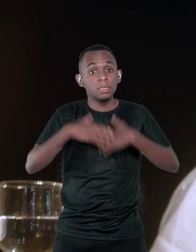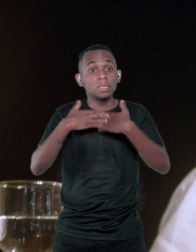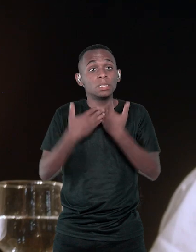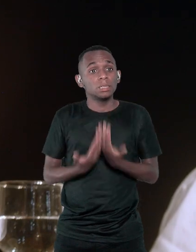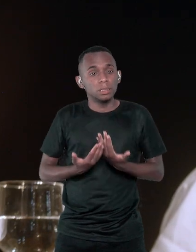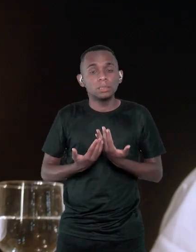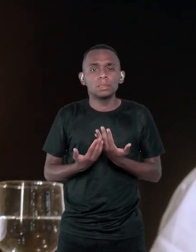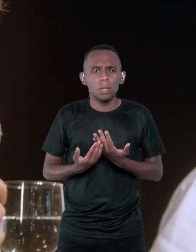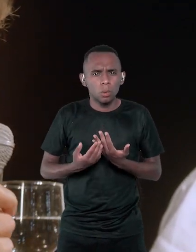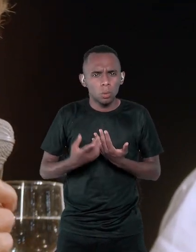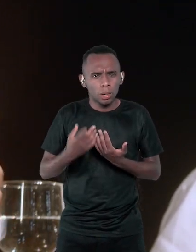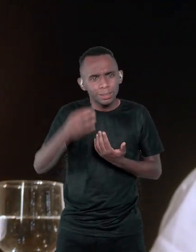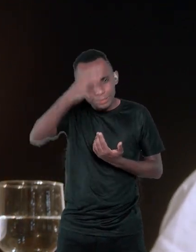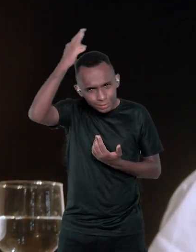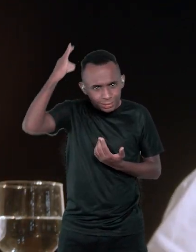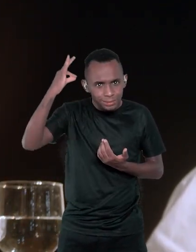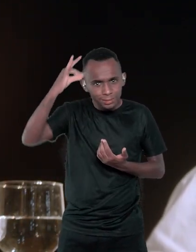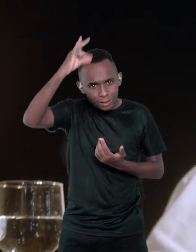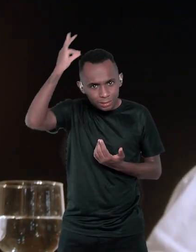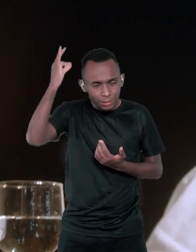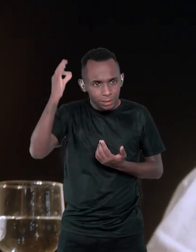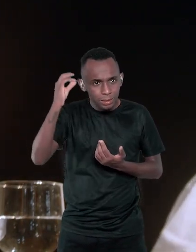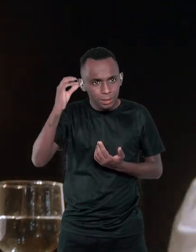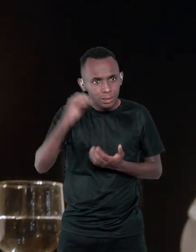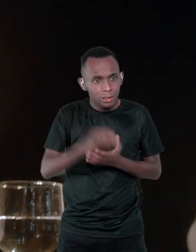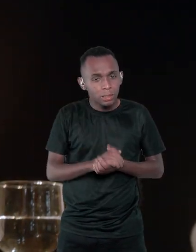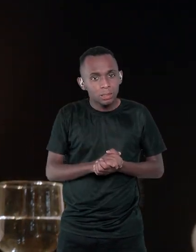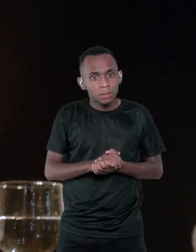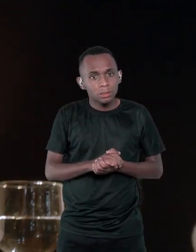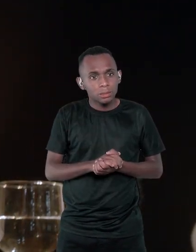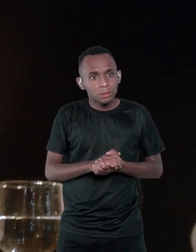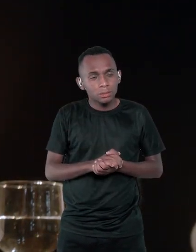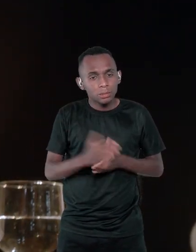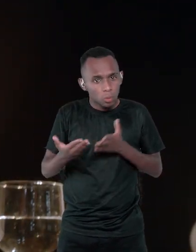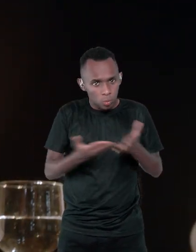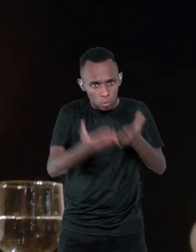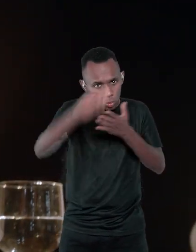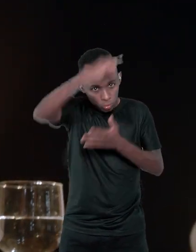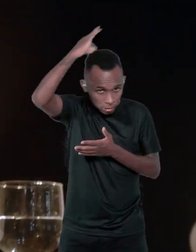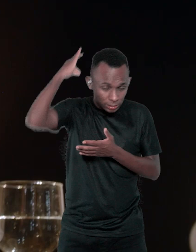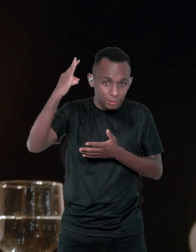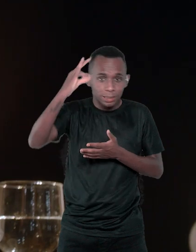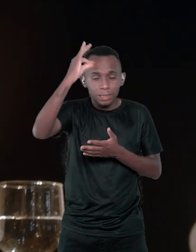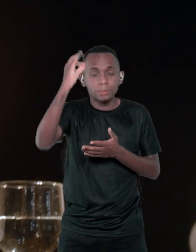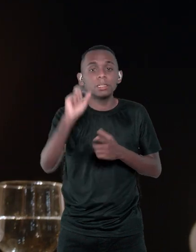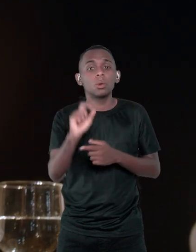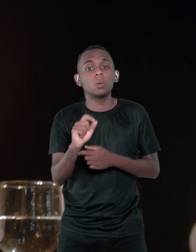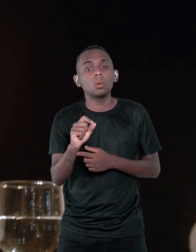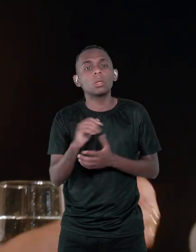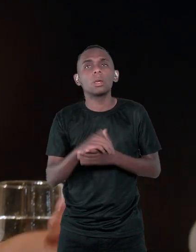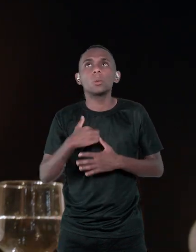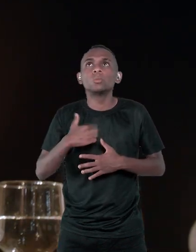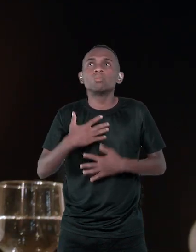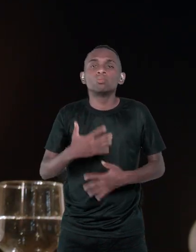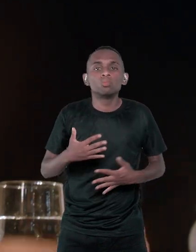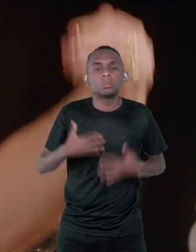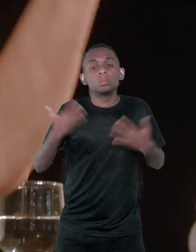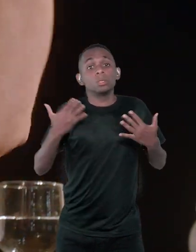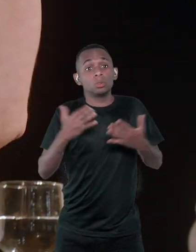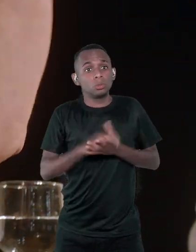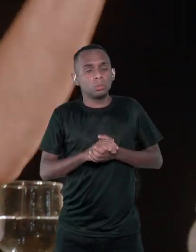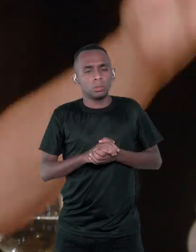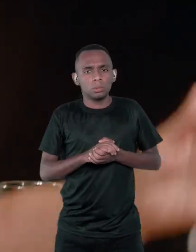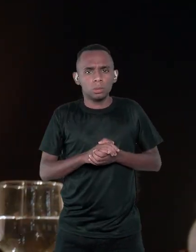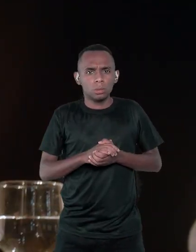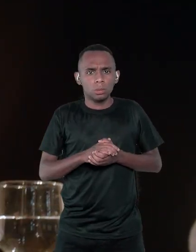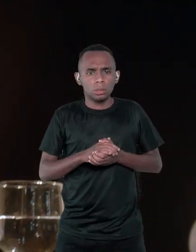água santa, não é isso, Mar? Poço da Água Santa, que eu me surpreendi com um